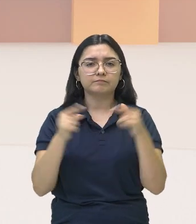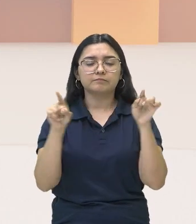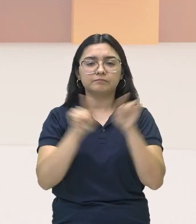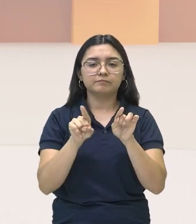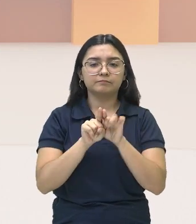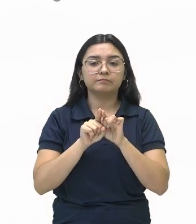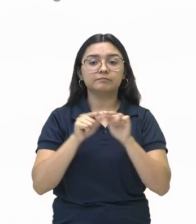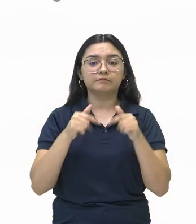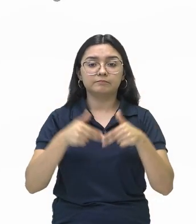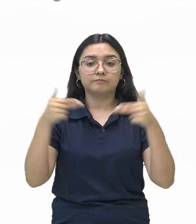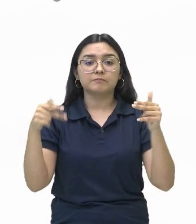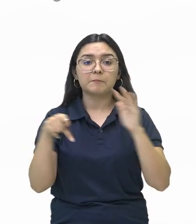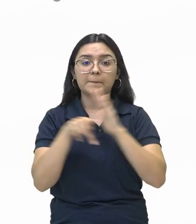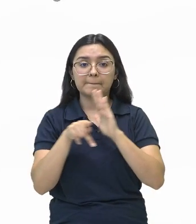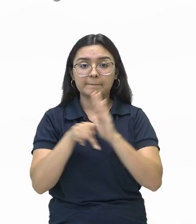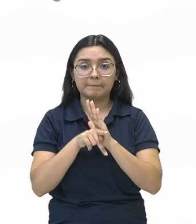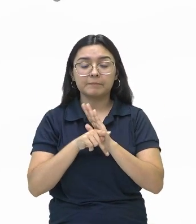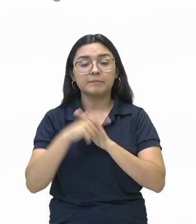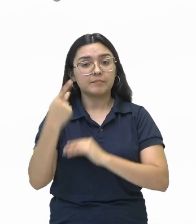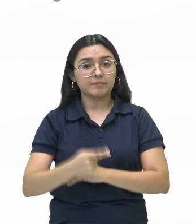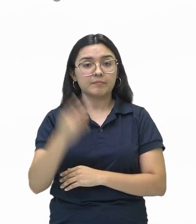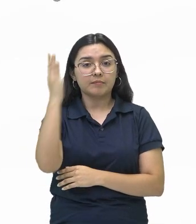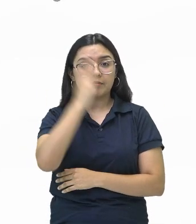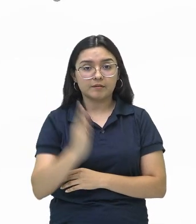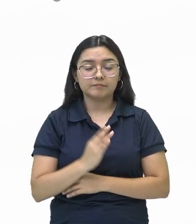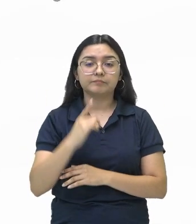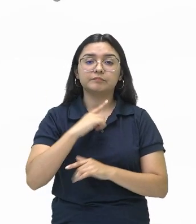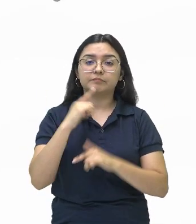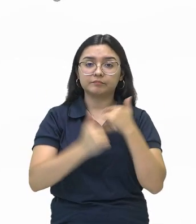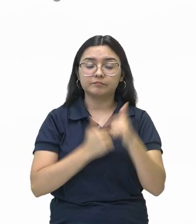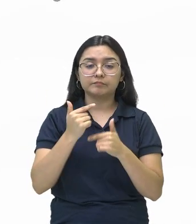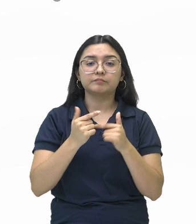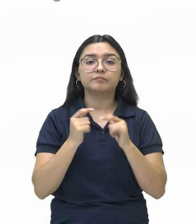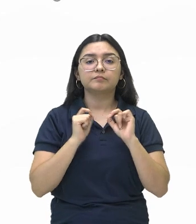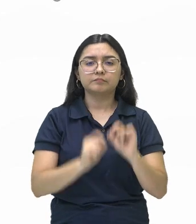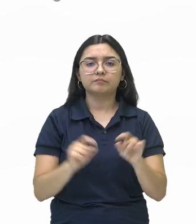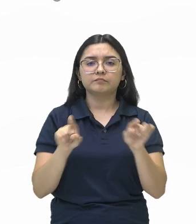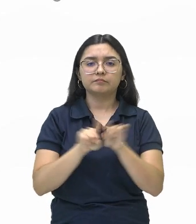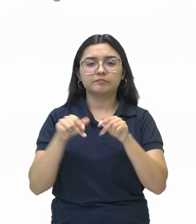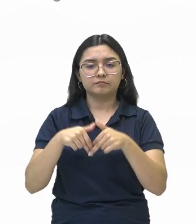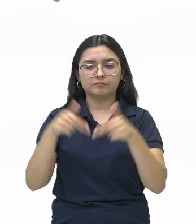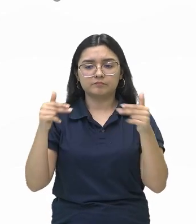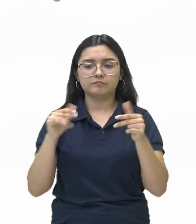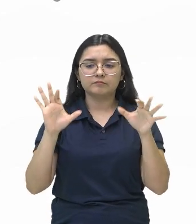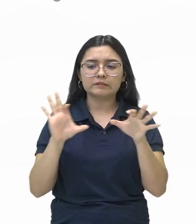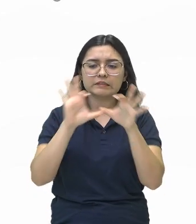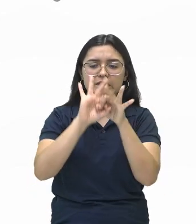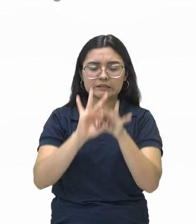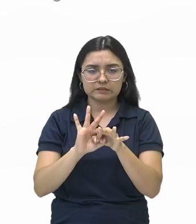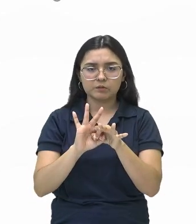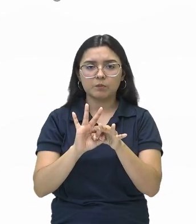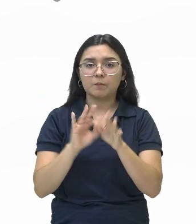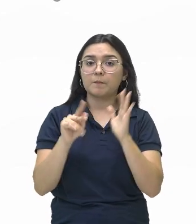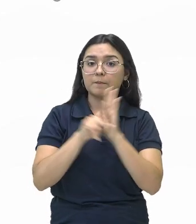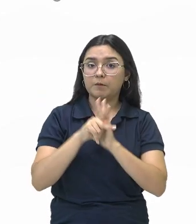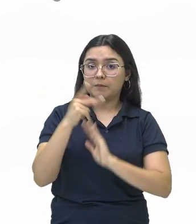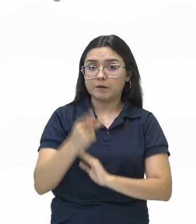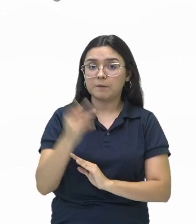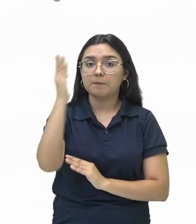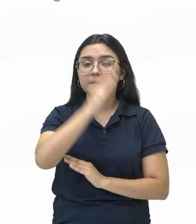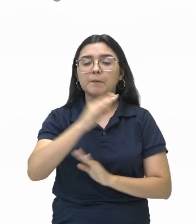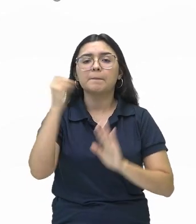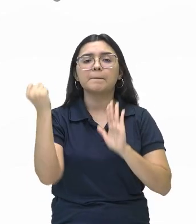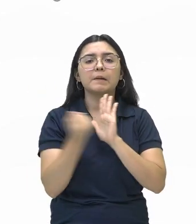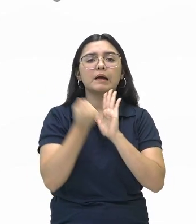etnias no Brasil? Olha só, a relação entre trabalho e etnias no Brasil, ela é marcada